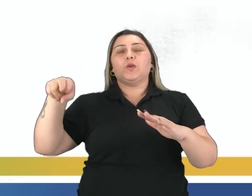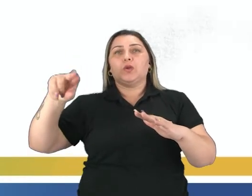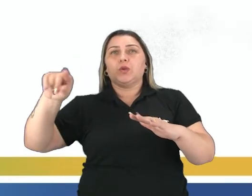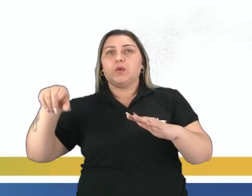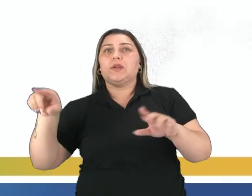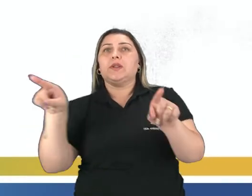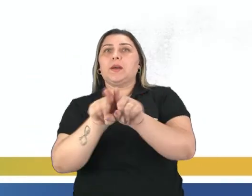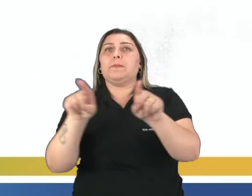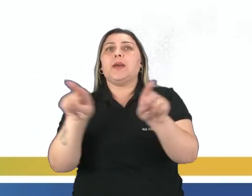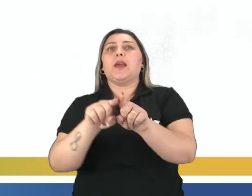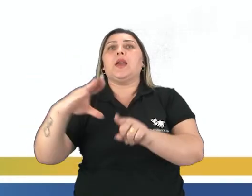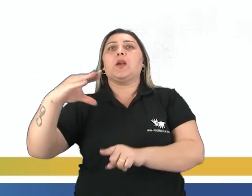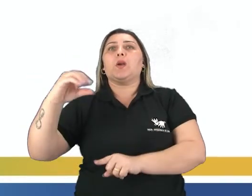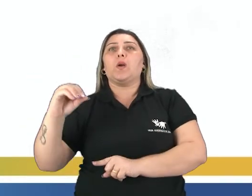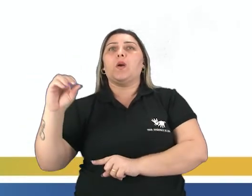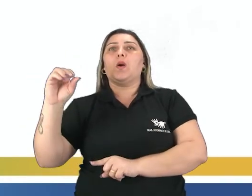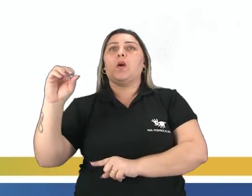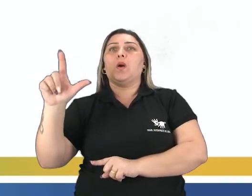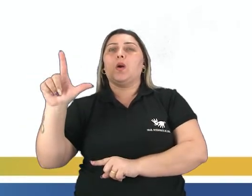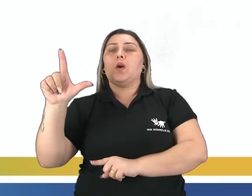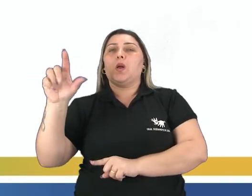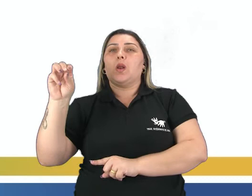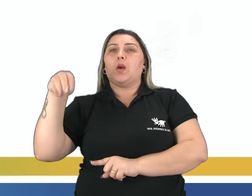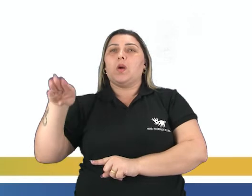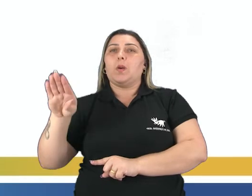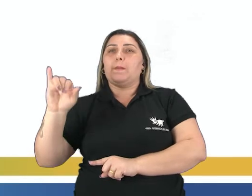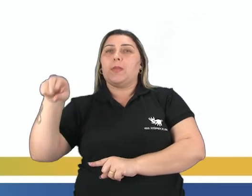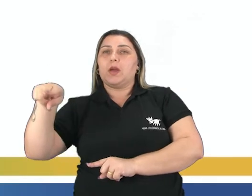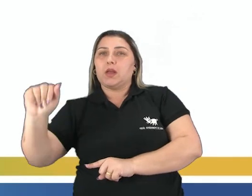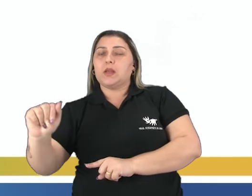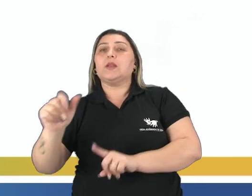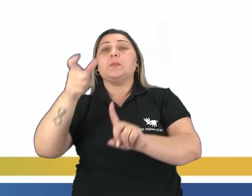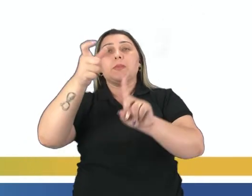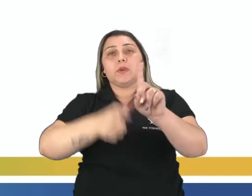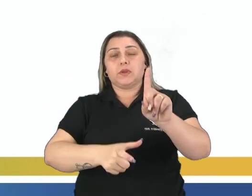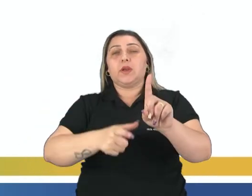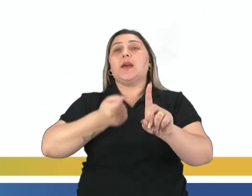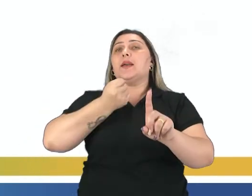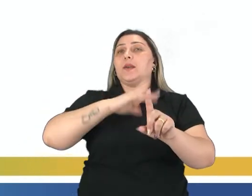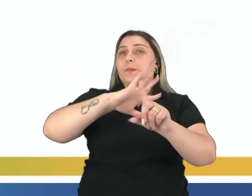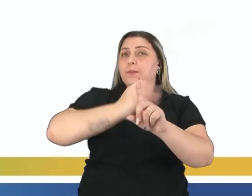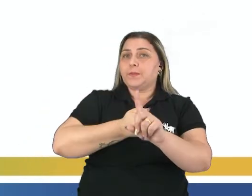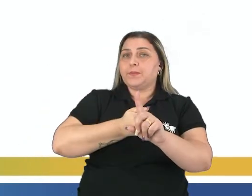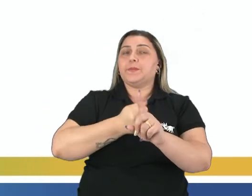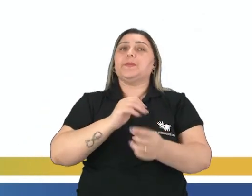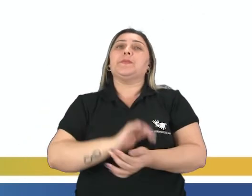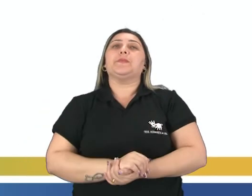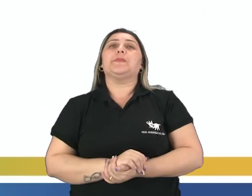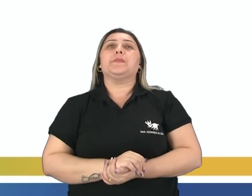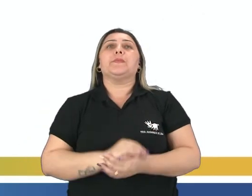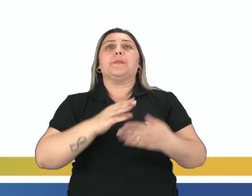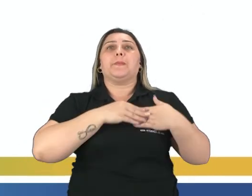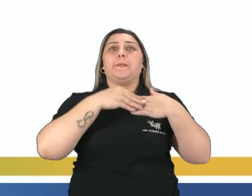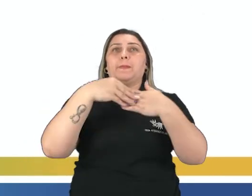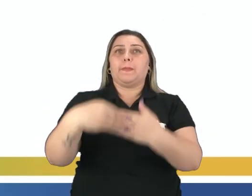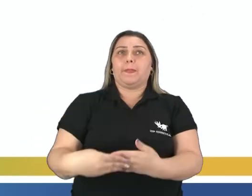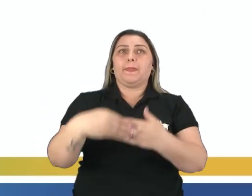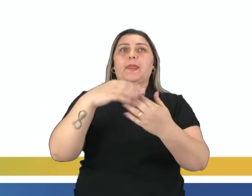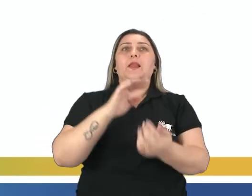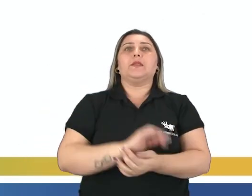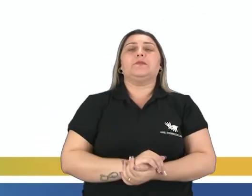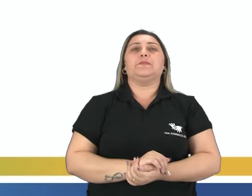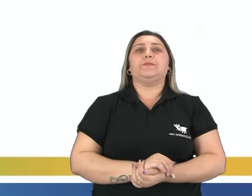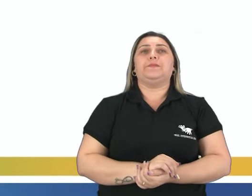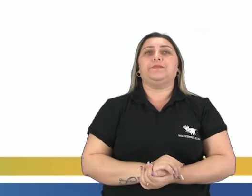a Colombina. Então, esses são personagens da comédia dell'arte. Porém, aqui eu trouxe,